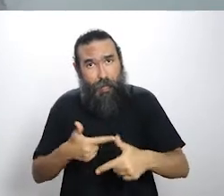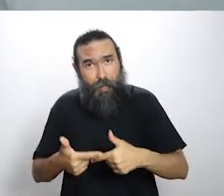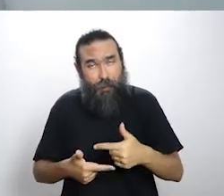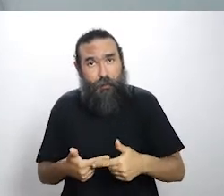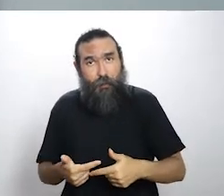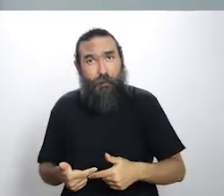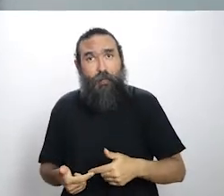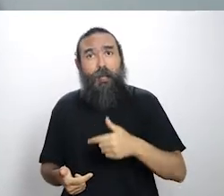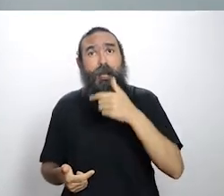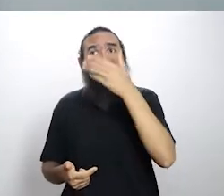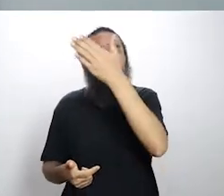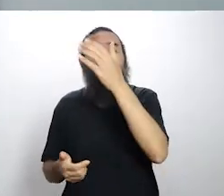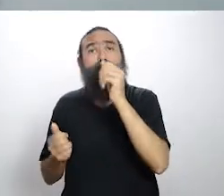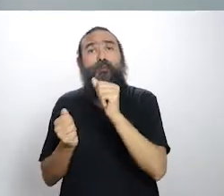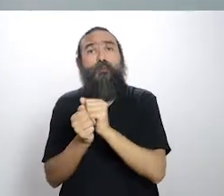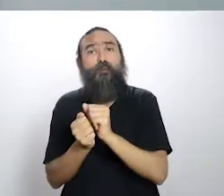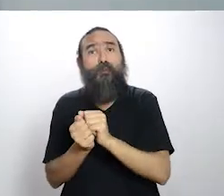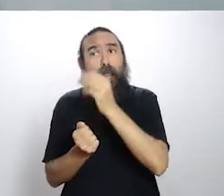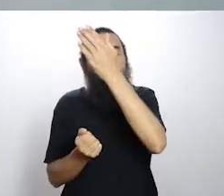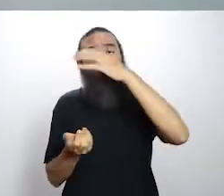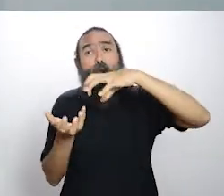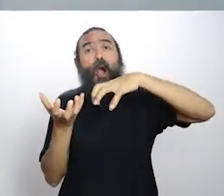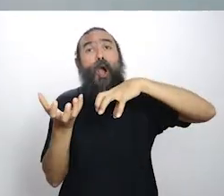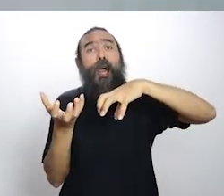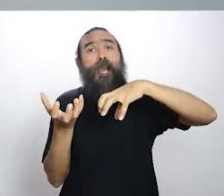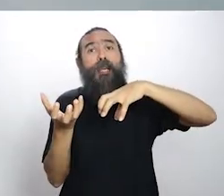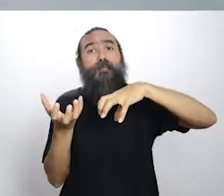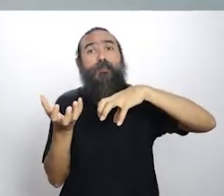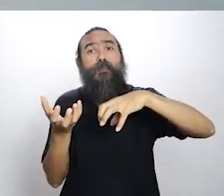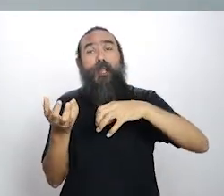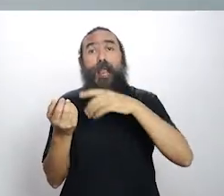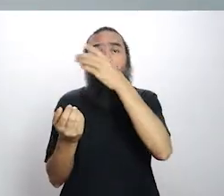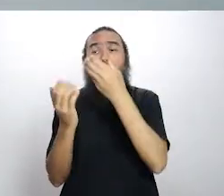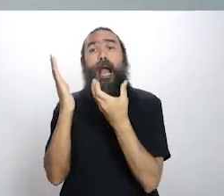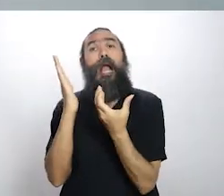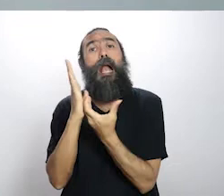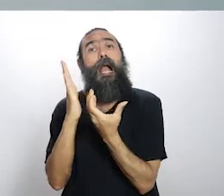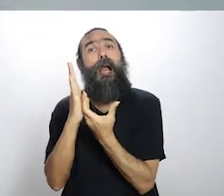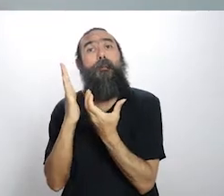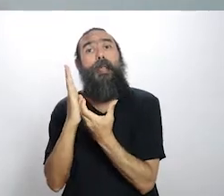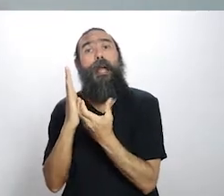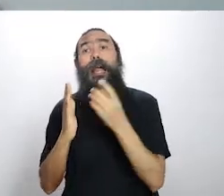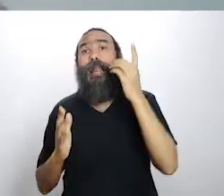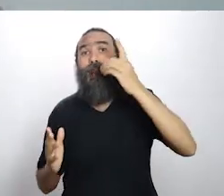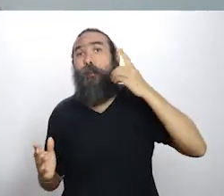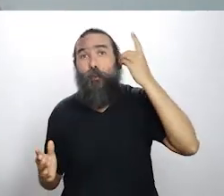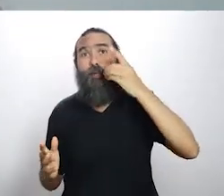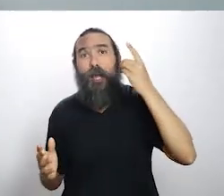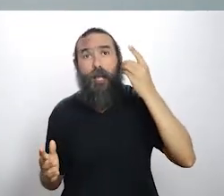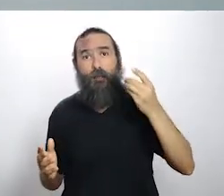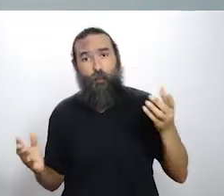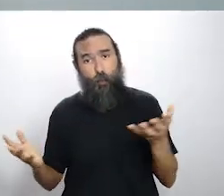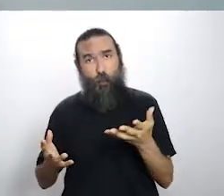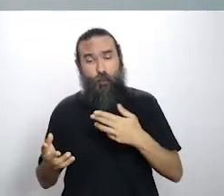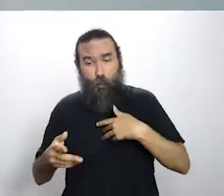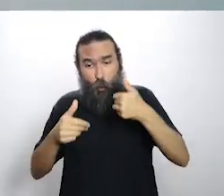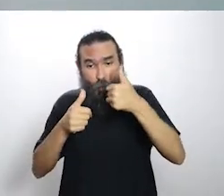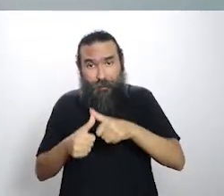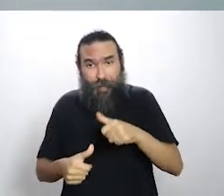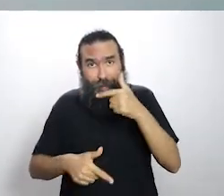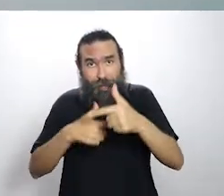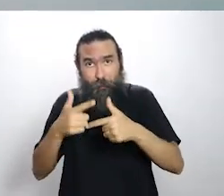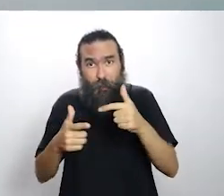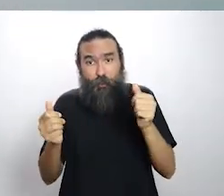da deputada Joênia Wapichana, lá no Congresso Nacional, né, na Câmara dos Deputados, e acompanho também a pauta da educação